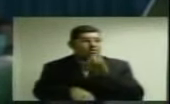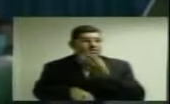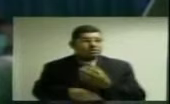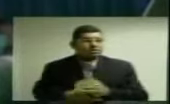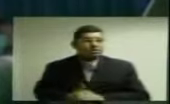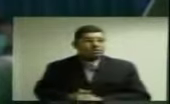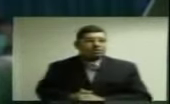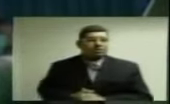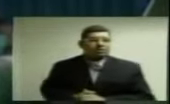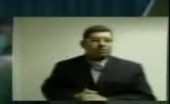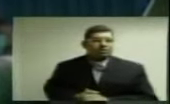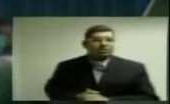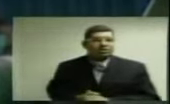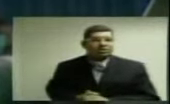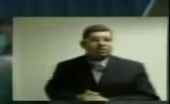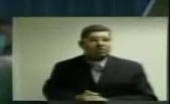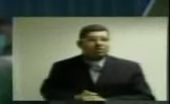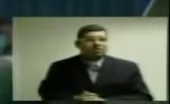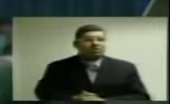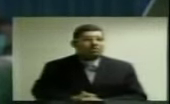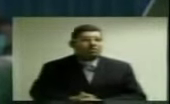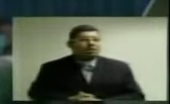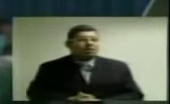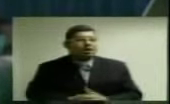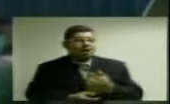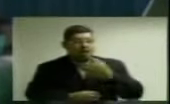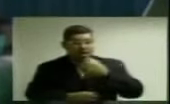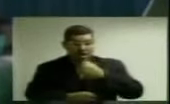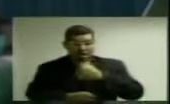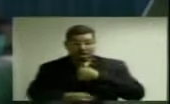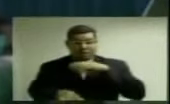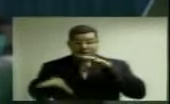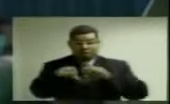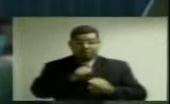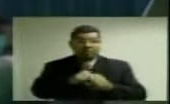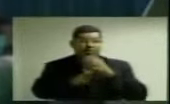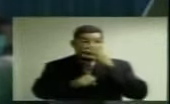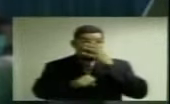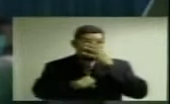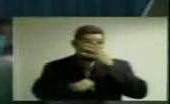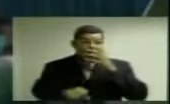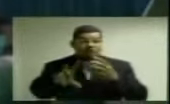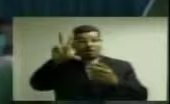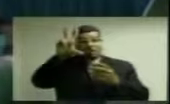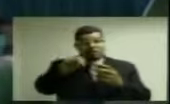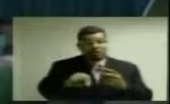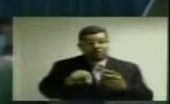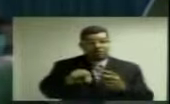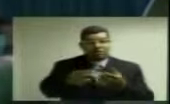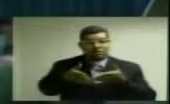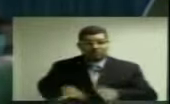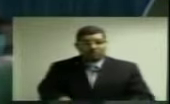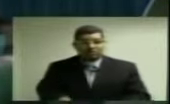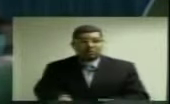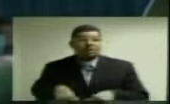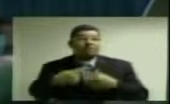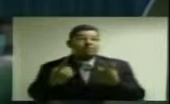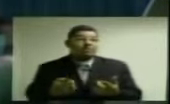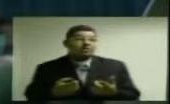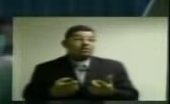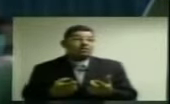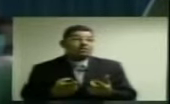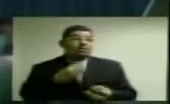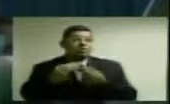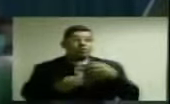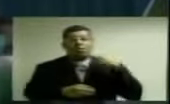deputado Josué Neto, eu me formei na Universidade Federal do Amazonas, não nasci nos Jardins,